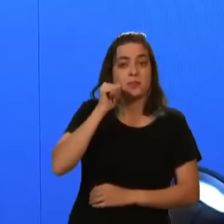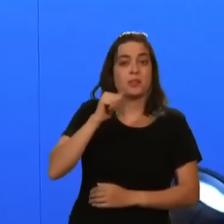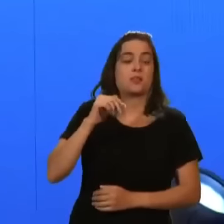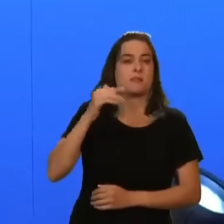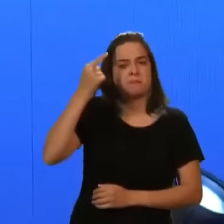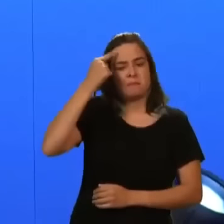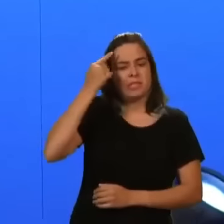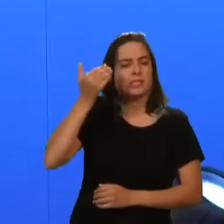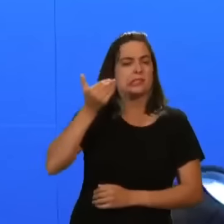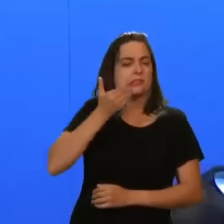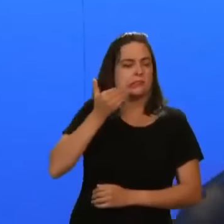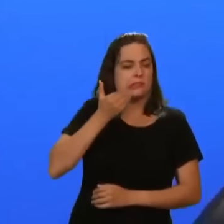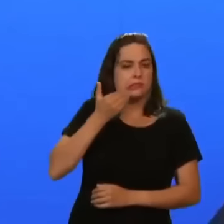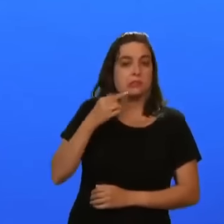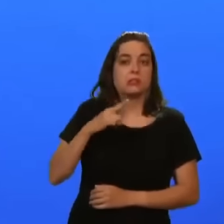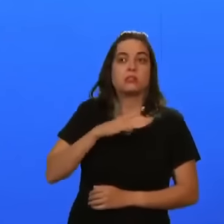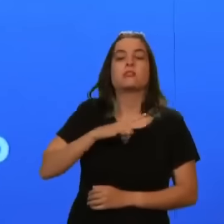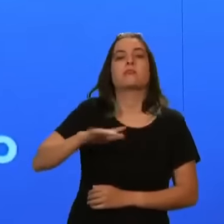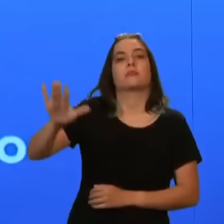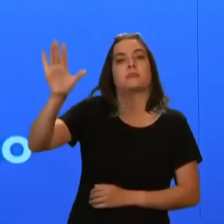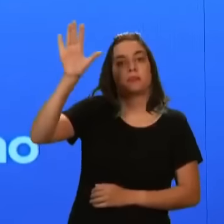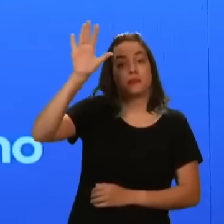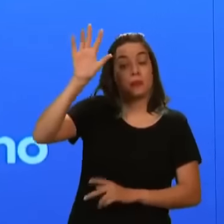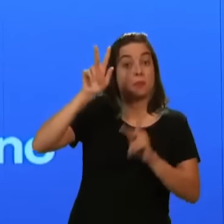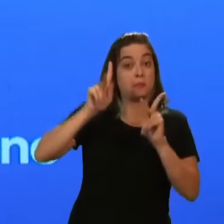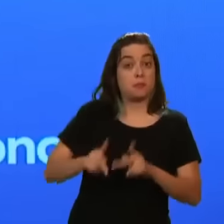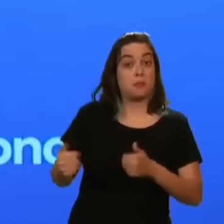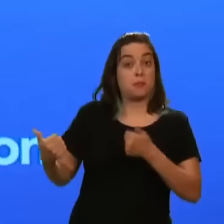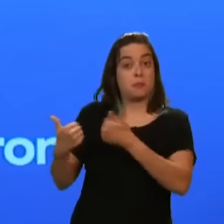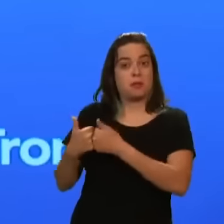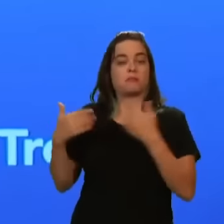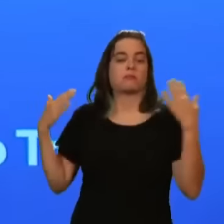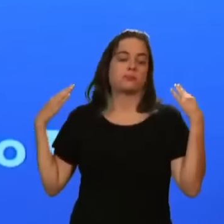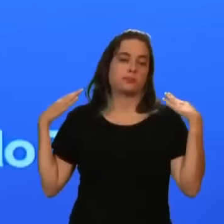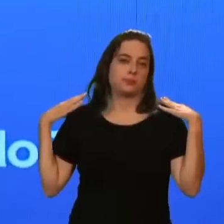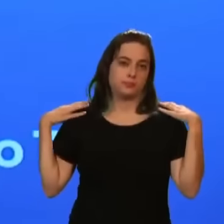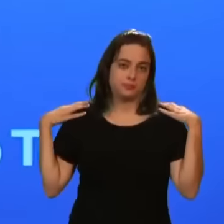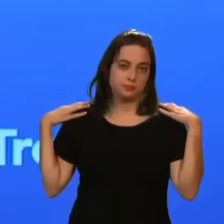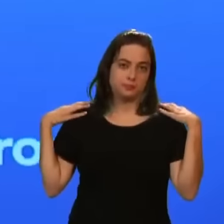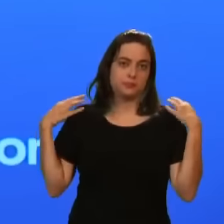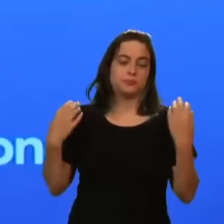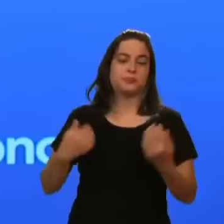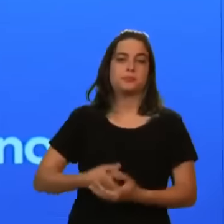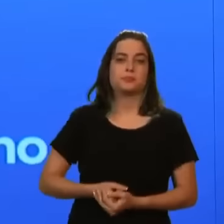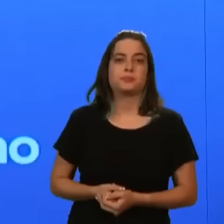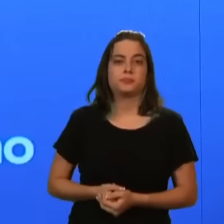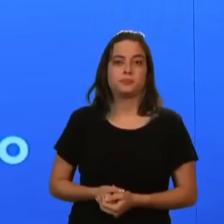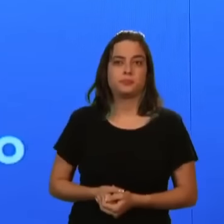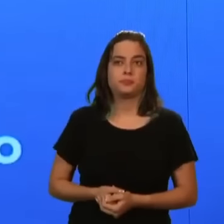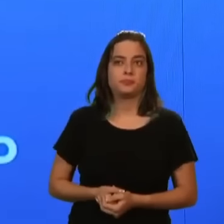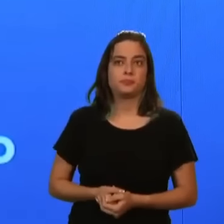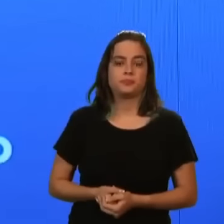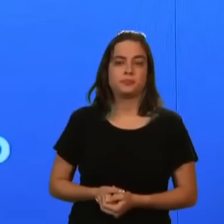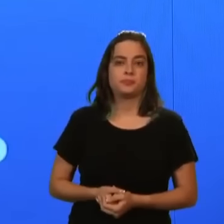estragou, levanta sua mão e alguém perto de você vai pôr as mãos sobre você.